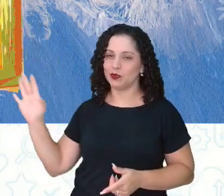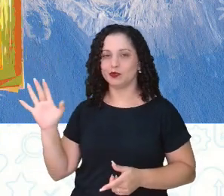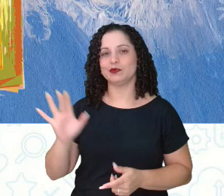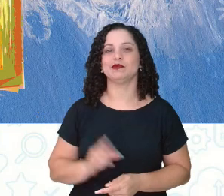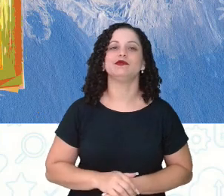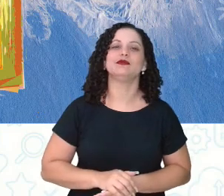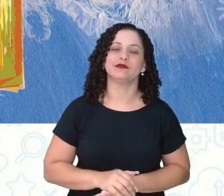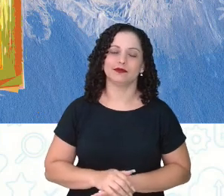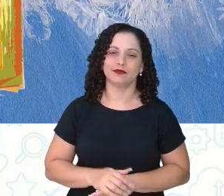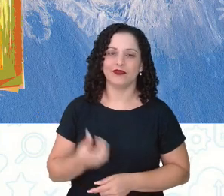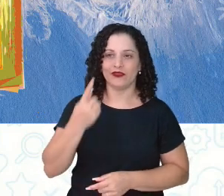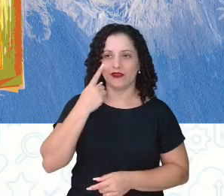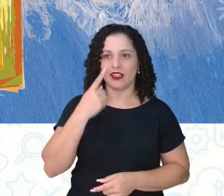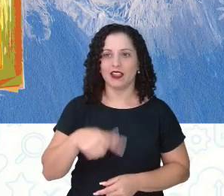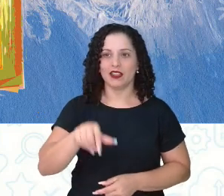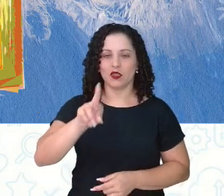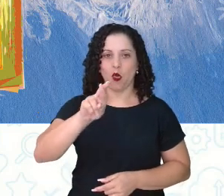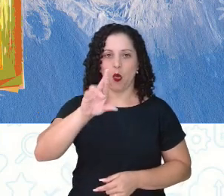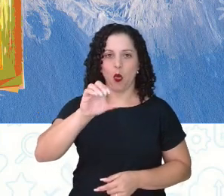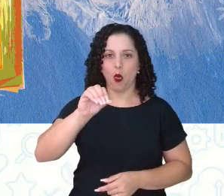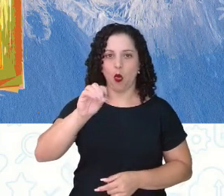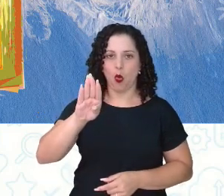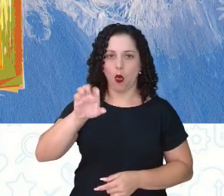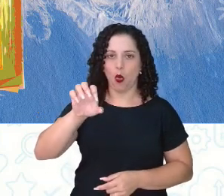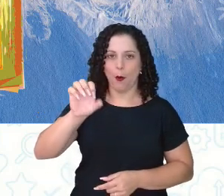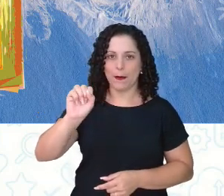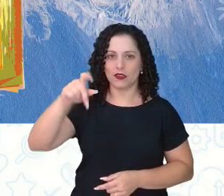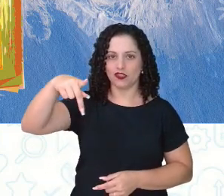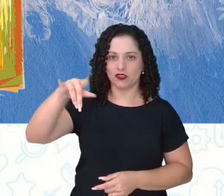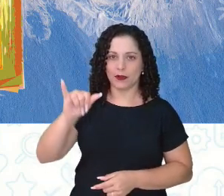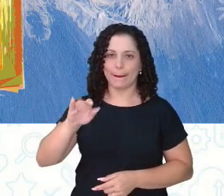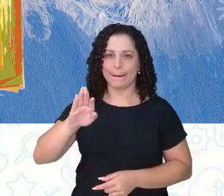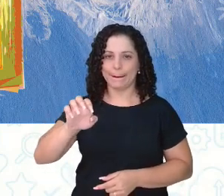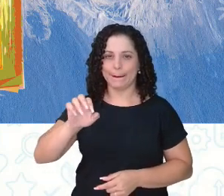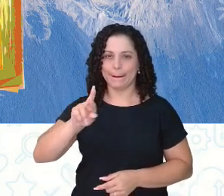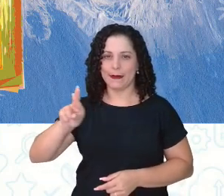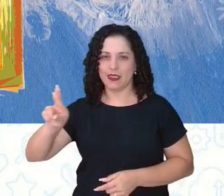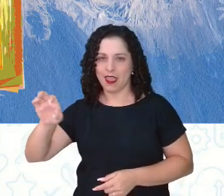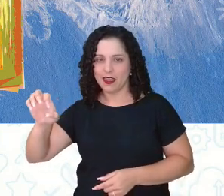Revolução Francesa. Veja, Robespierre, que é esse primeiro camarada